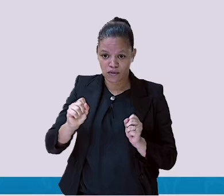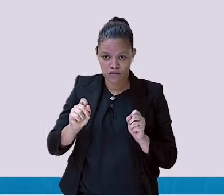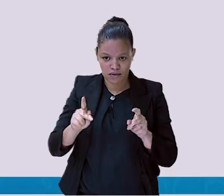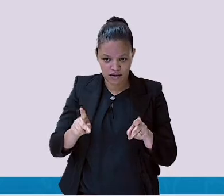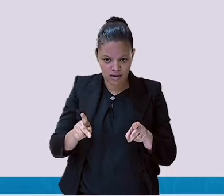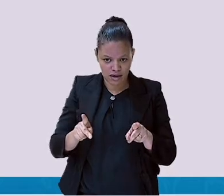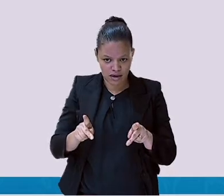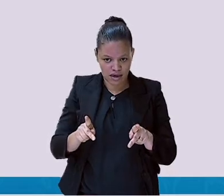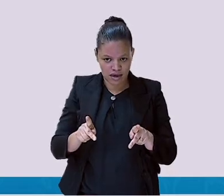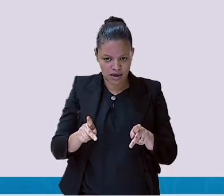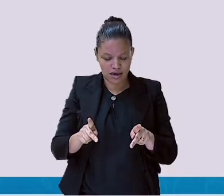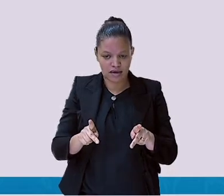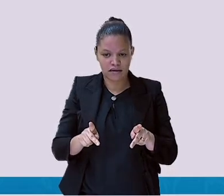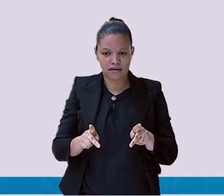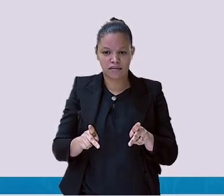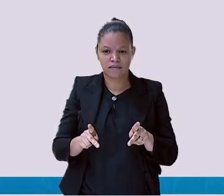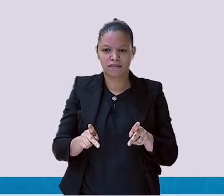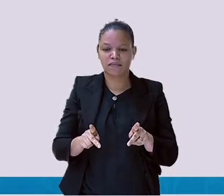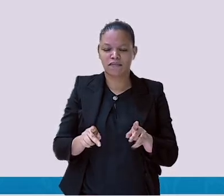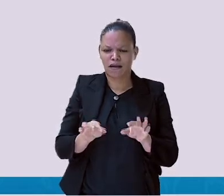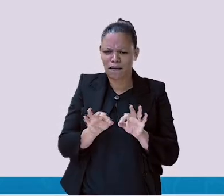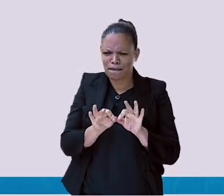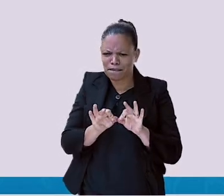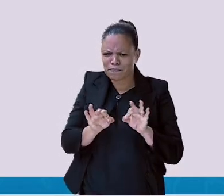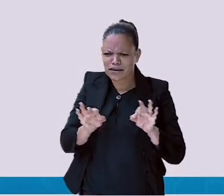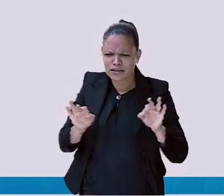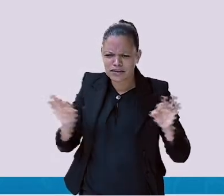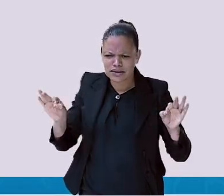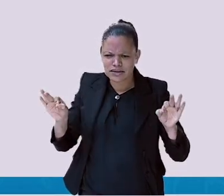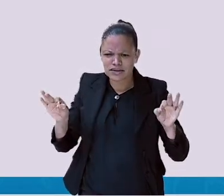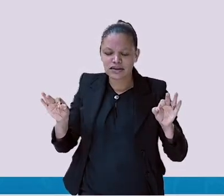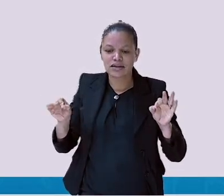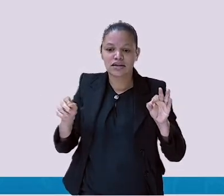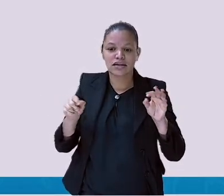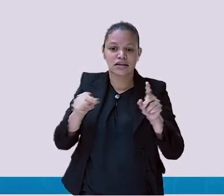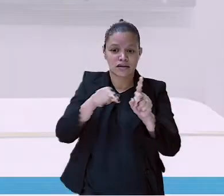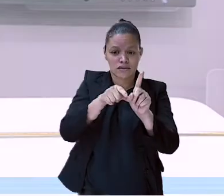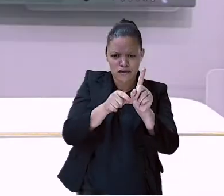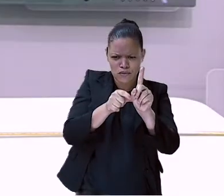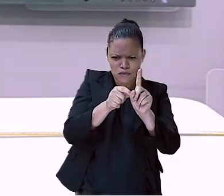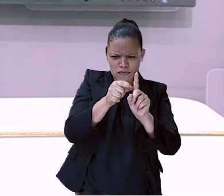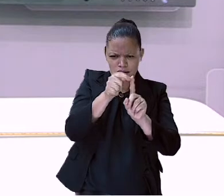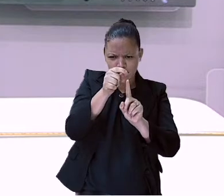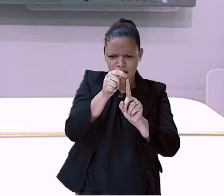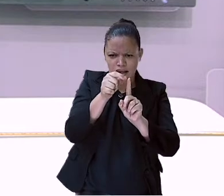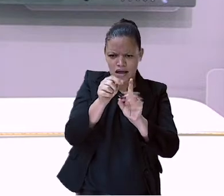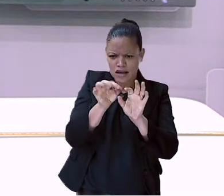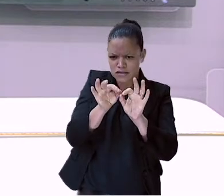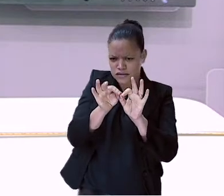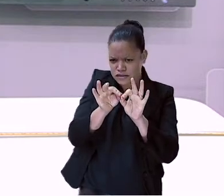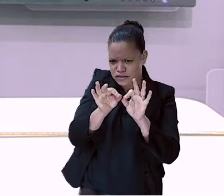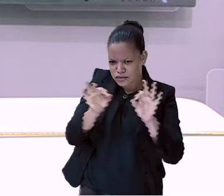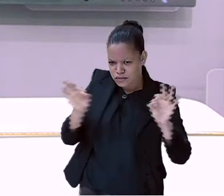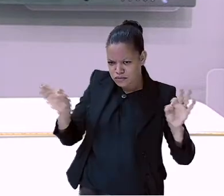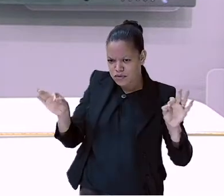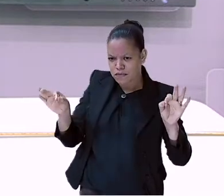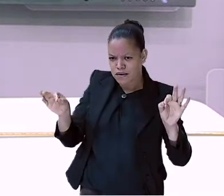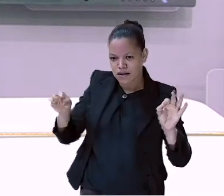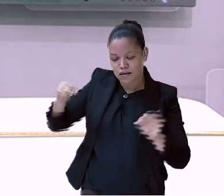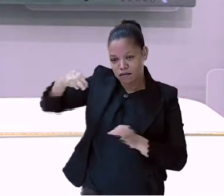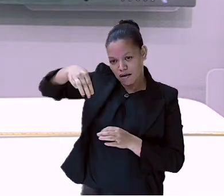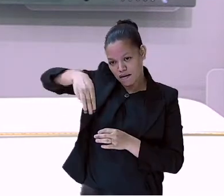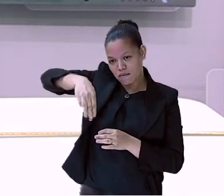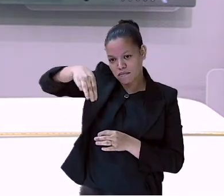vírgula, essa unidade, né, essa medida de comprimento, é o metro. O metro é representado simplesmente com a letra